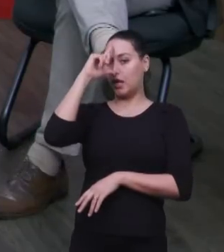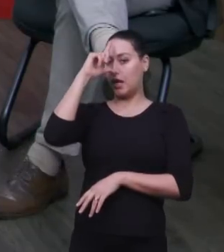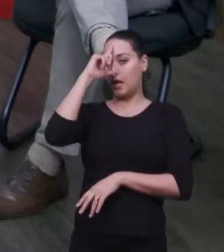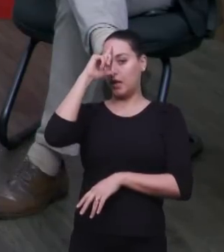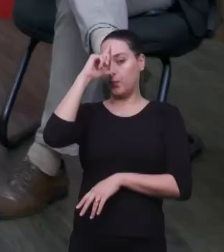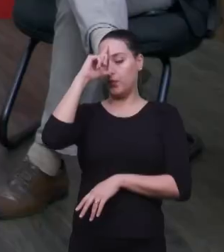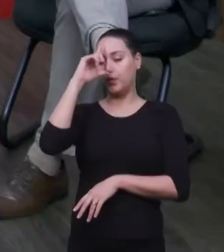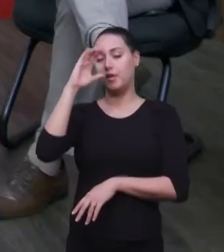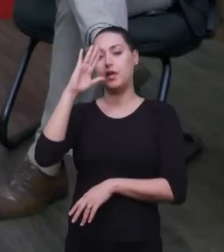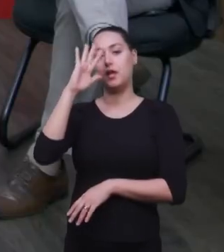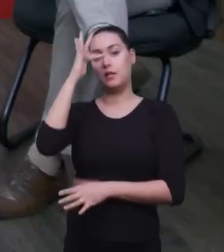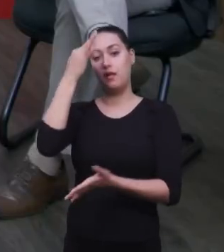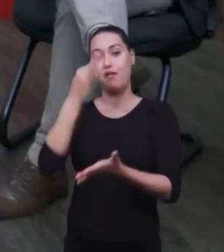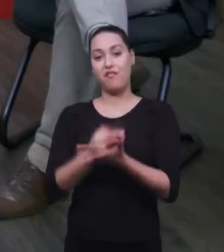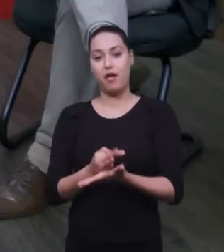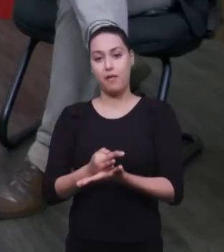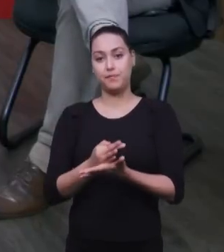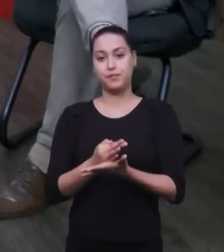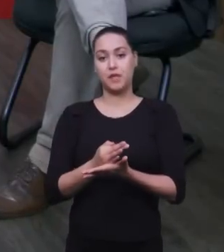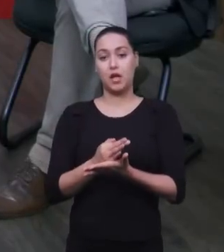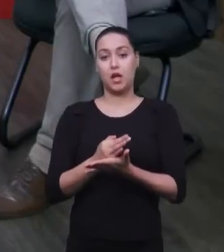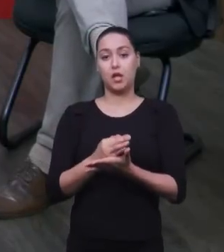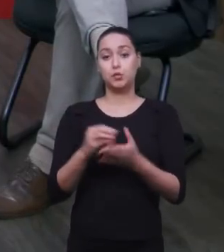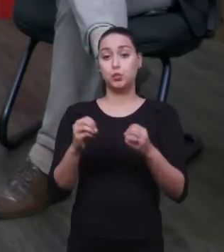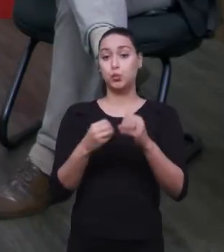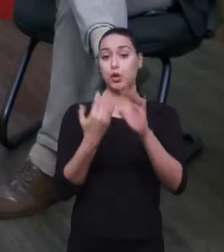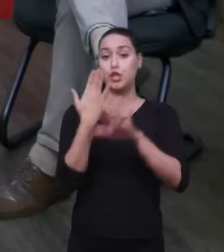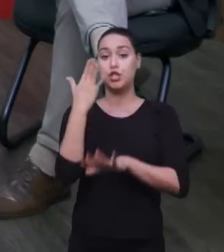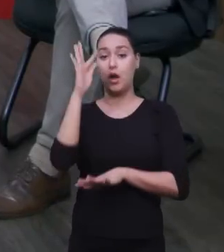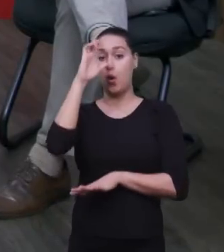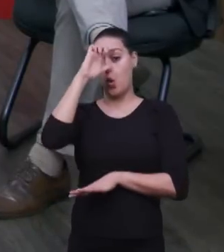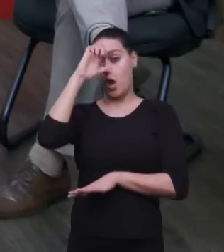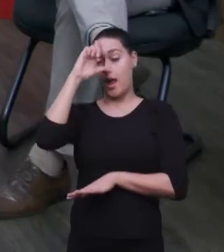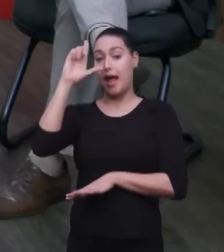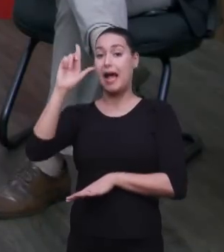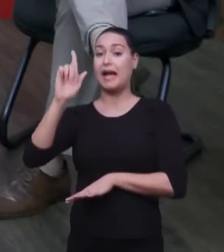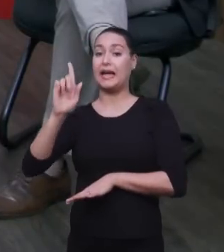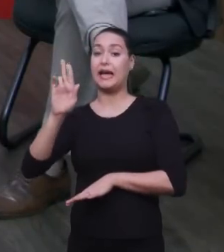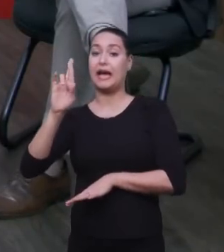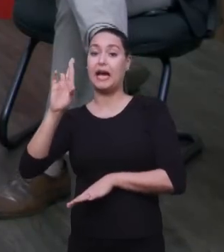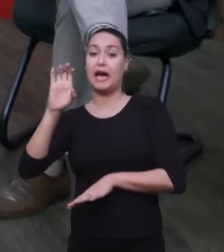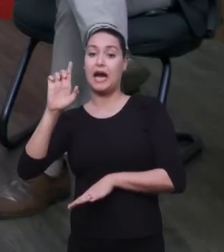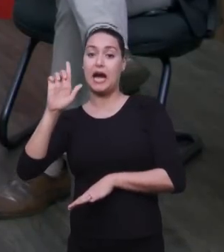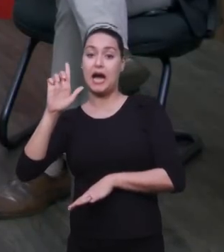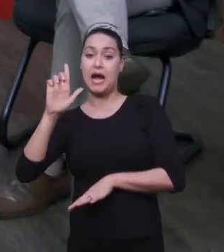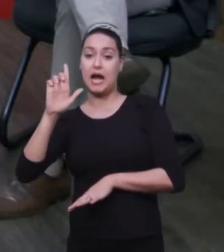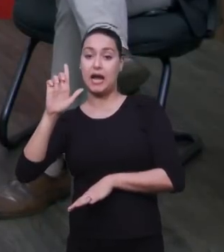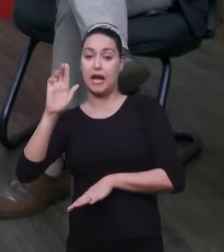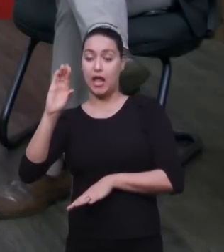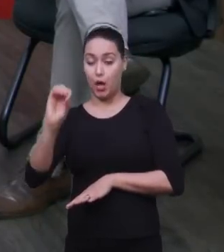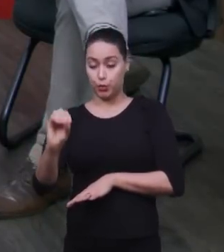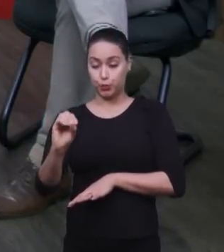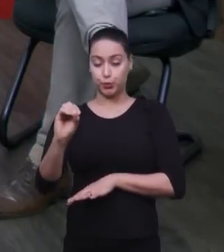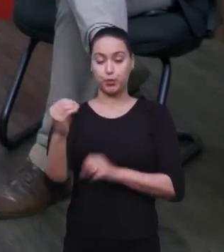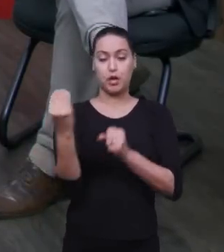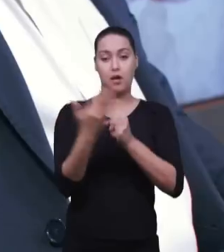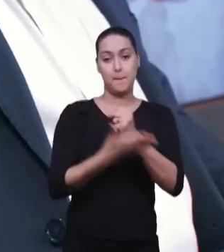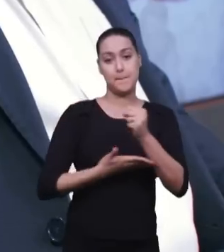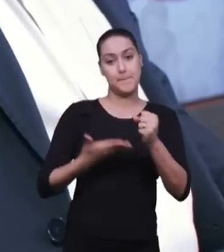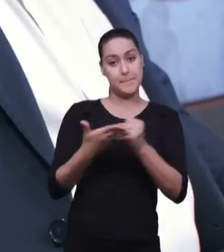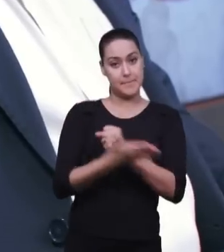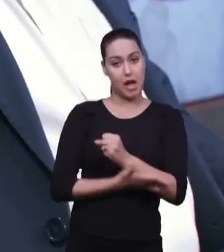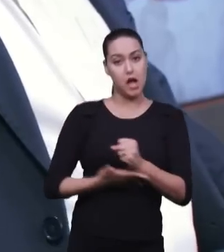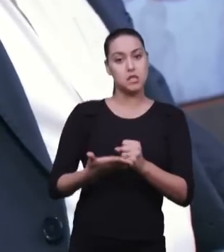fé, que é firme fundamento. Então, no original grego, a ideia de fé é que a fé é um fundamento, ela é